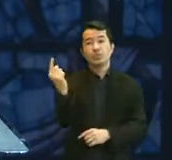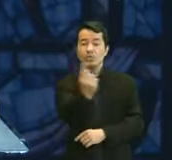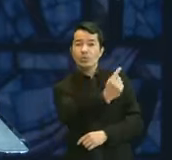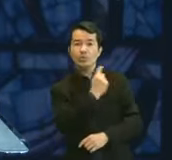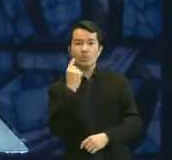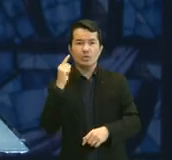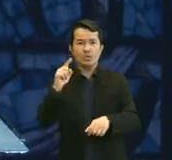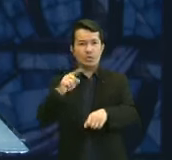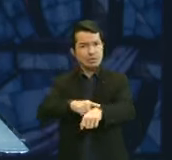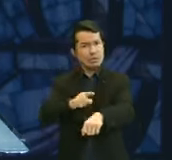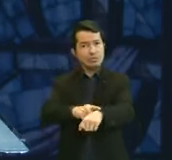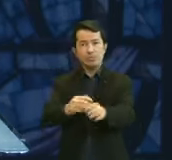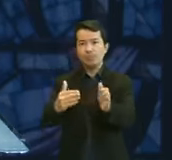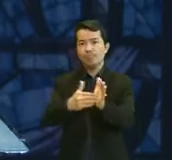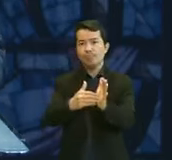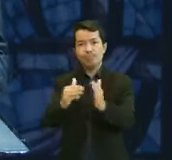roubada.